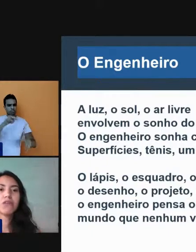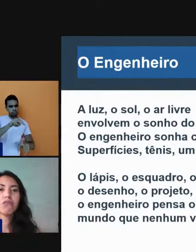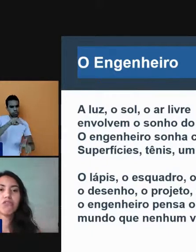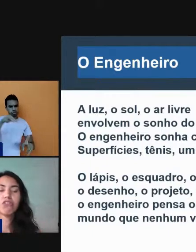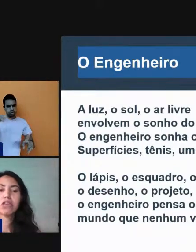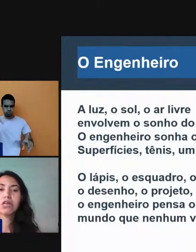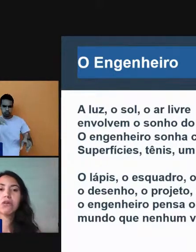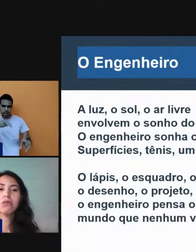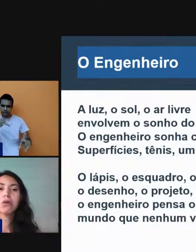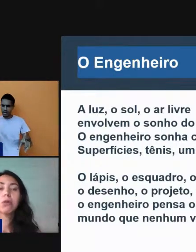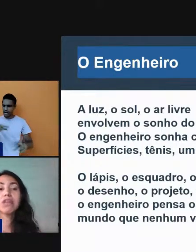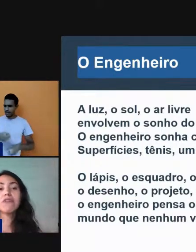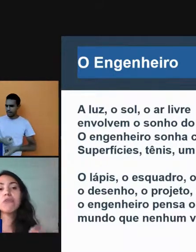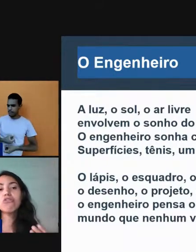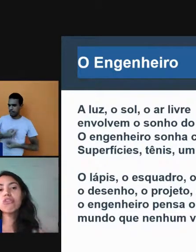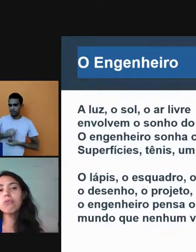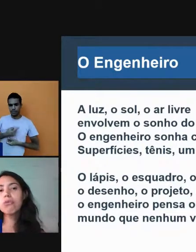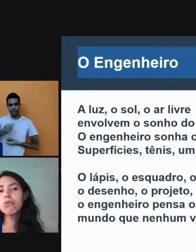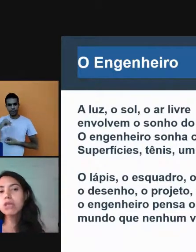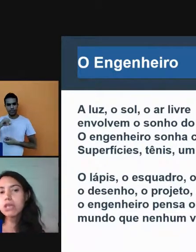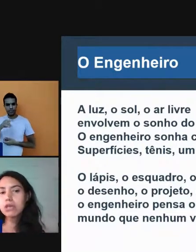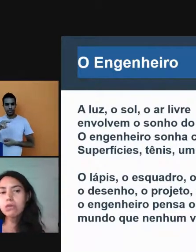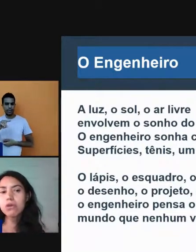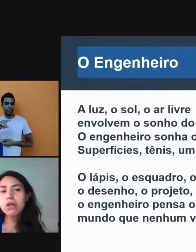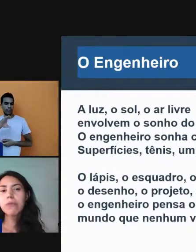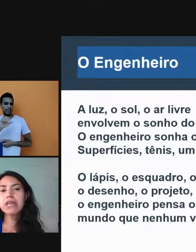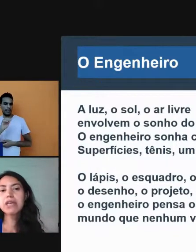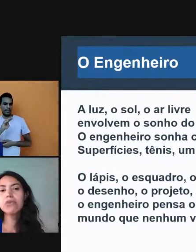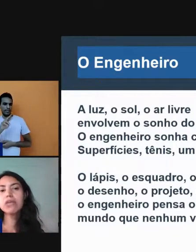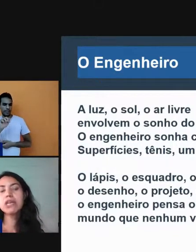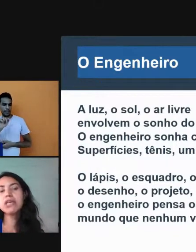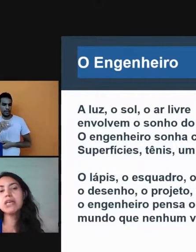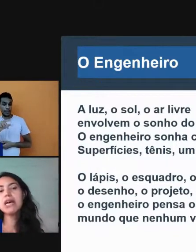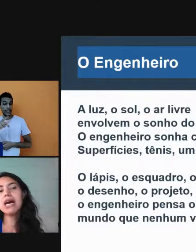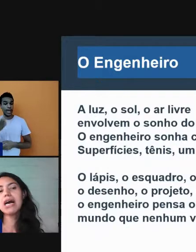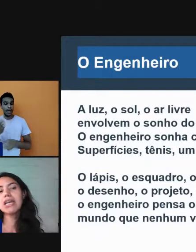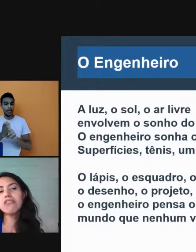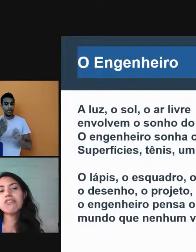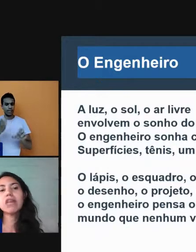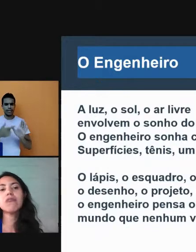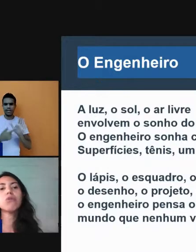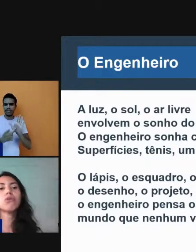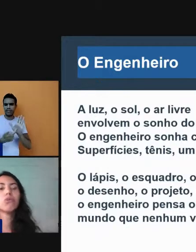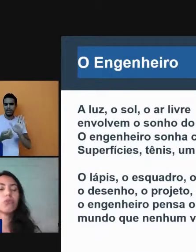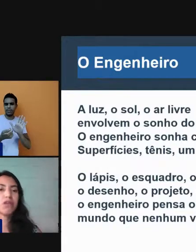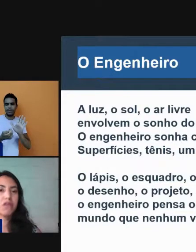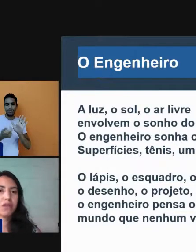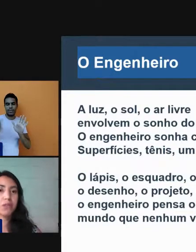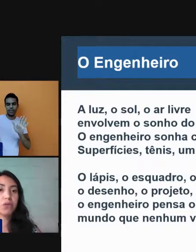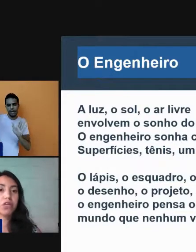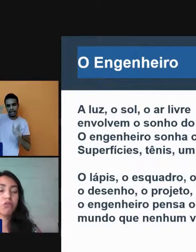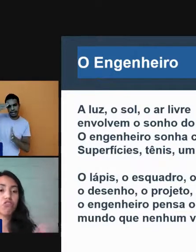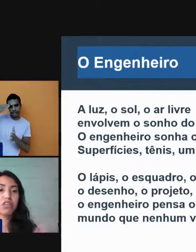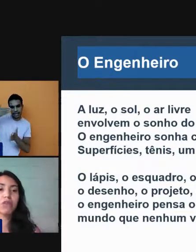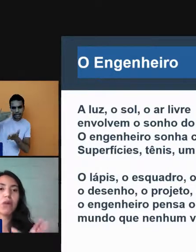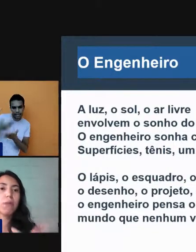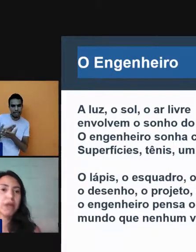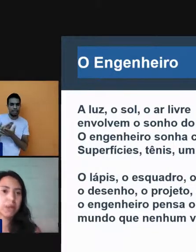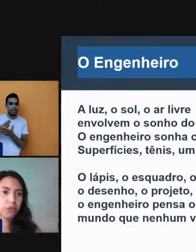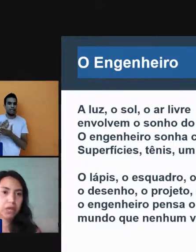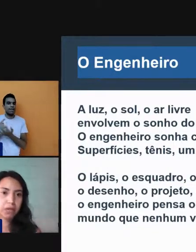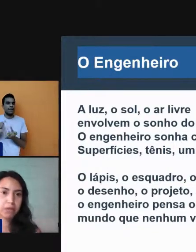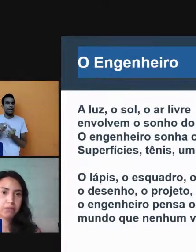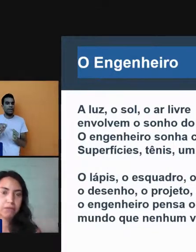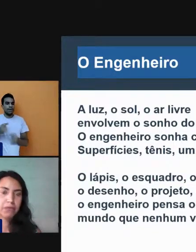escolhi trazer um engenheiro que ele vai mostrar um pouquinho daquilo que ele acreditava enquanto poesia. Porque o engenheiro é